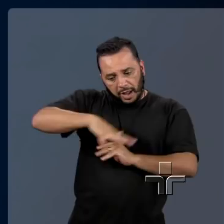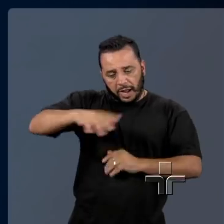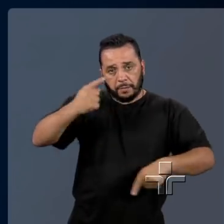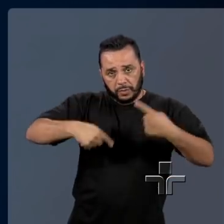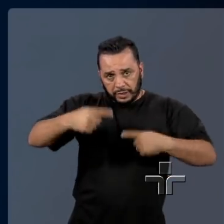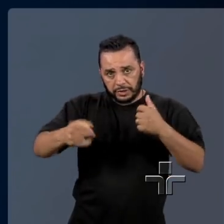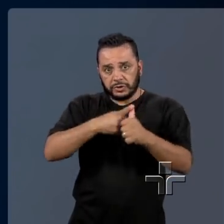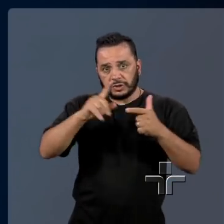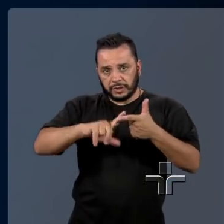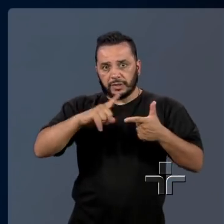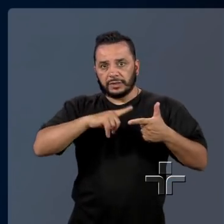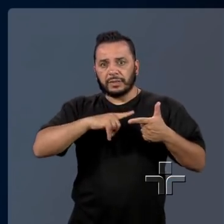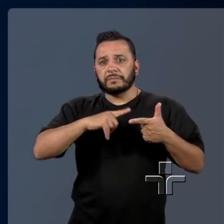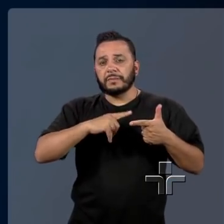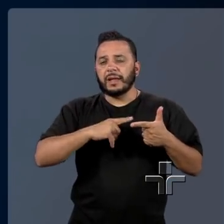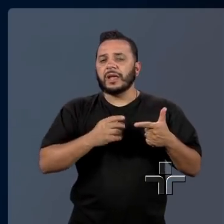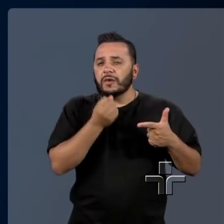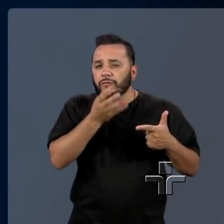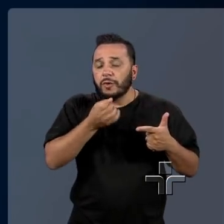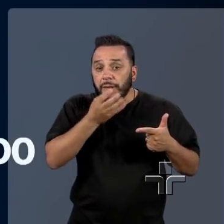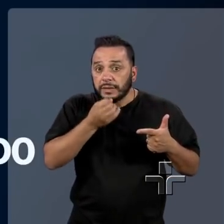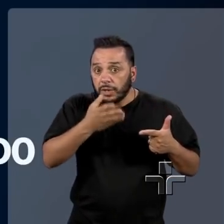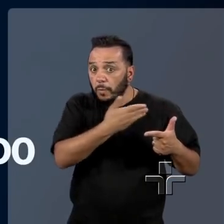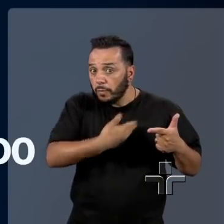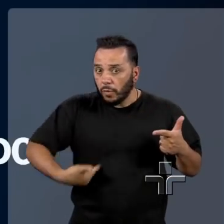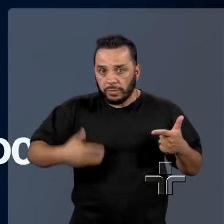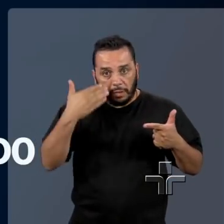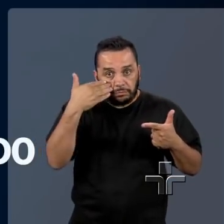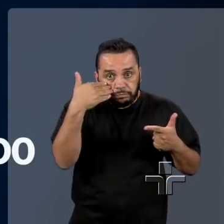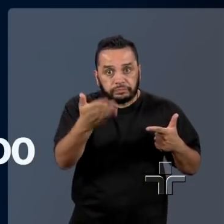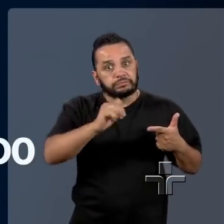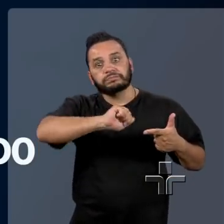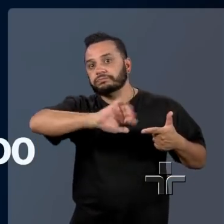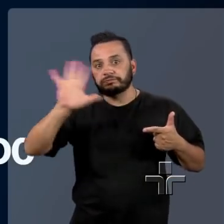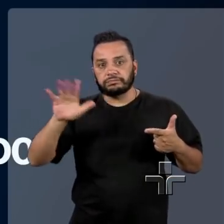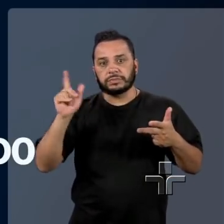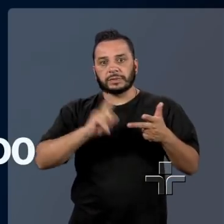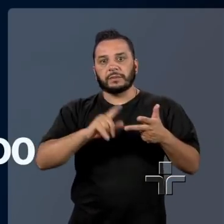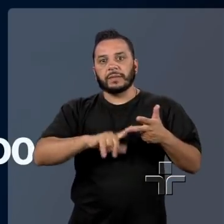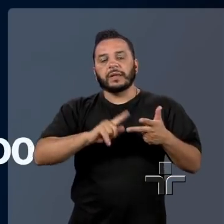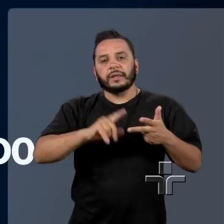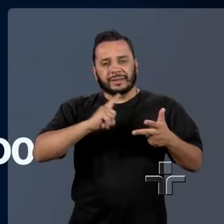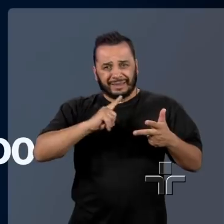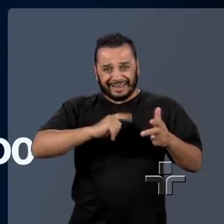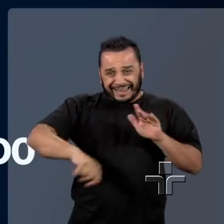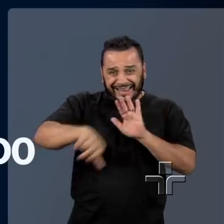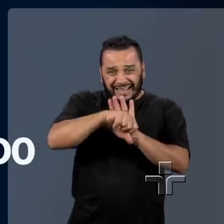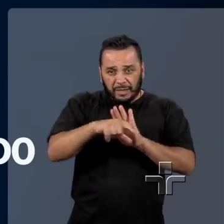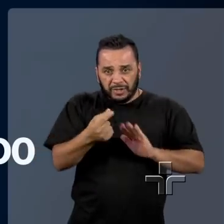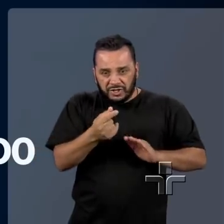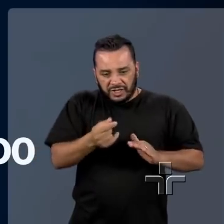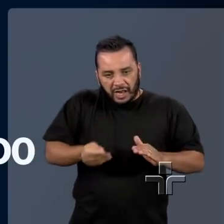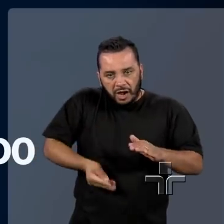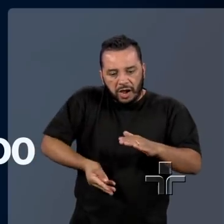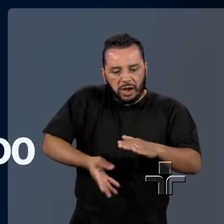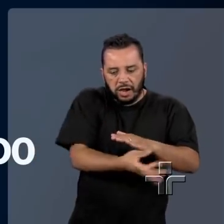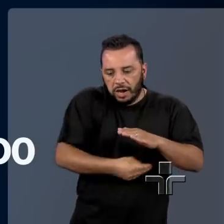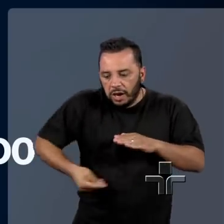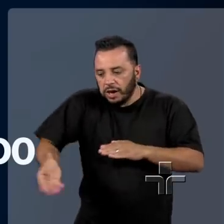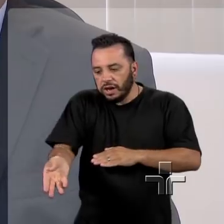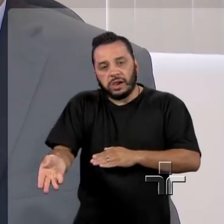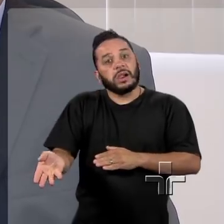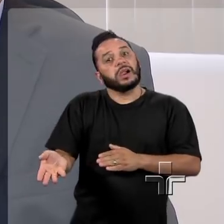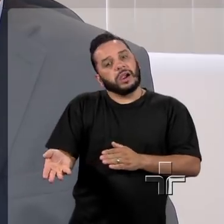na divulgação de dados públicos e a criminalização do Caixa 2, com prisão de até 5 anos para condenados pela